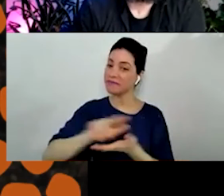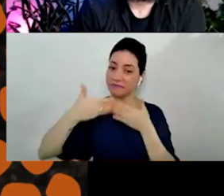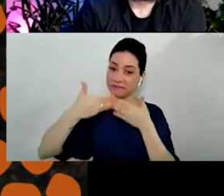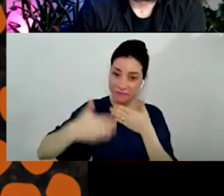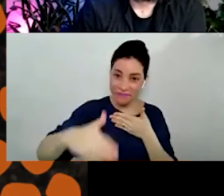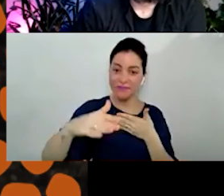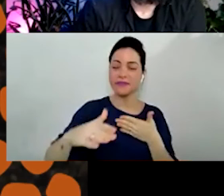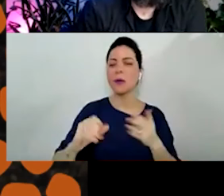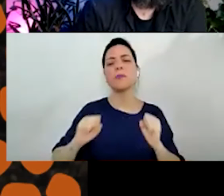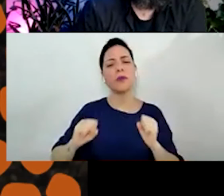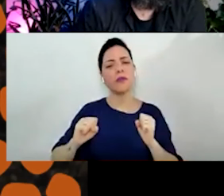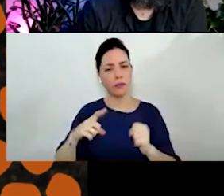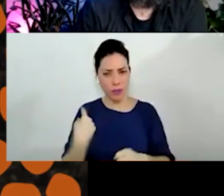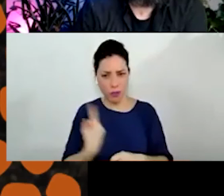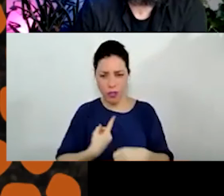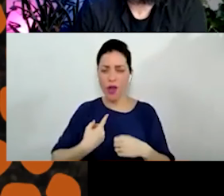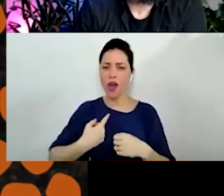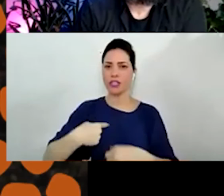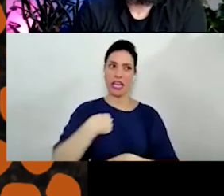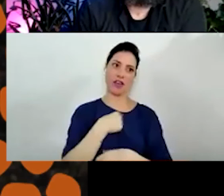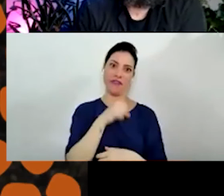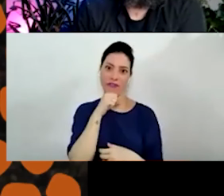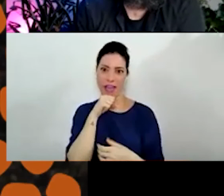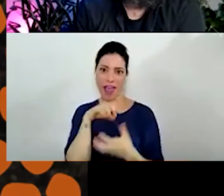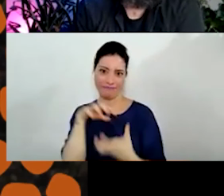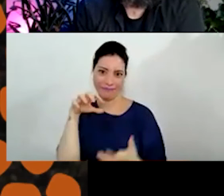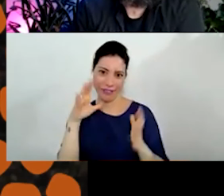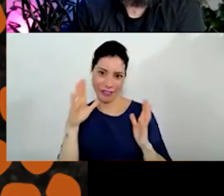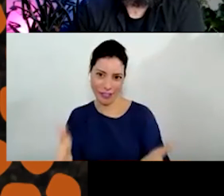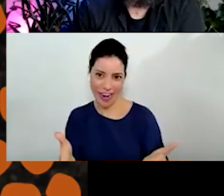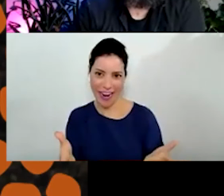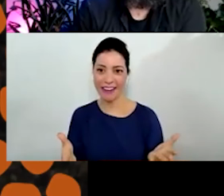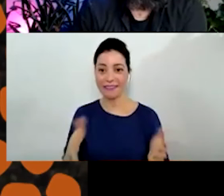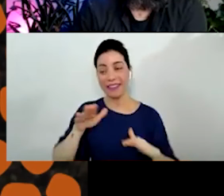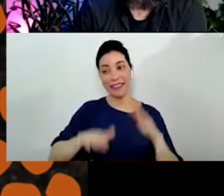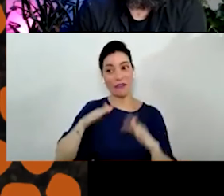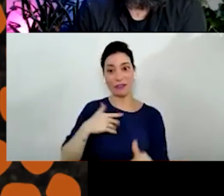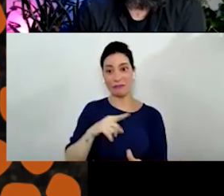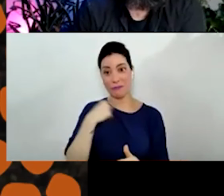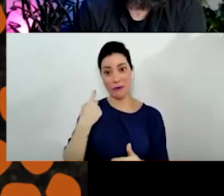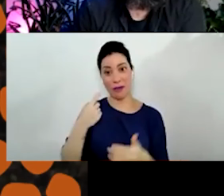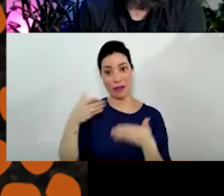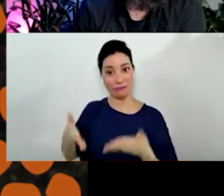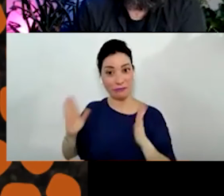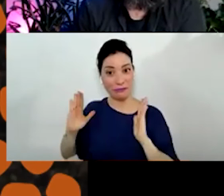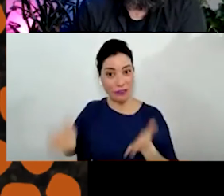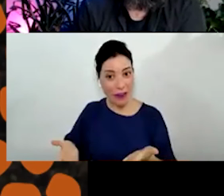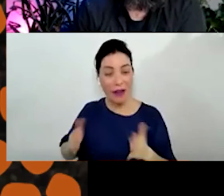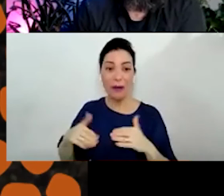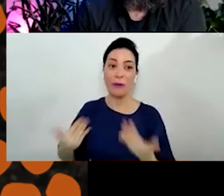nós eu já tô velho já não esteja mais aqui né quando isso tivesse sido lançado mas quem